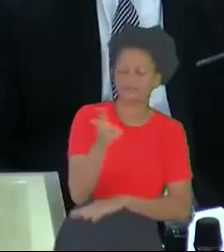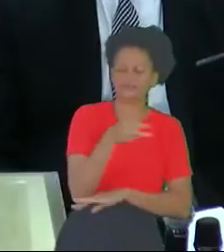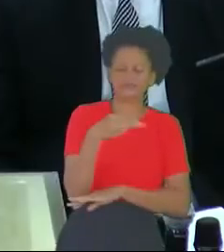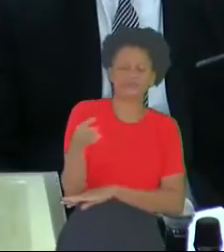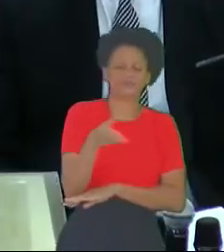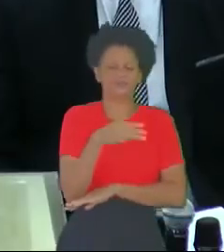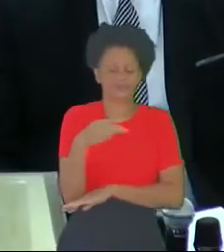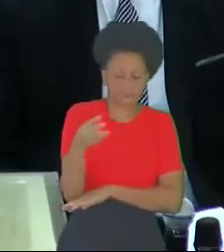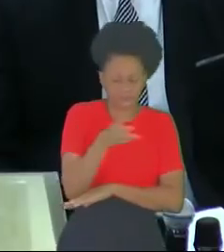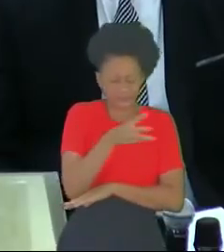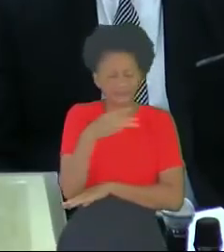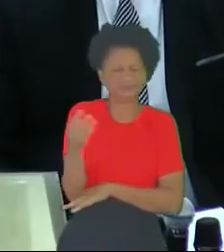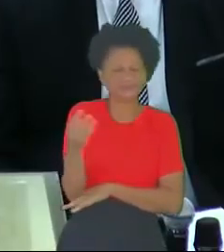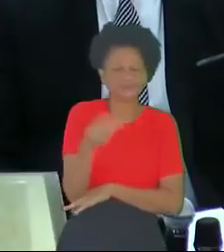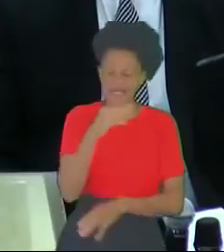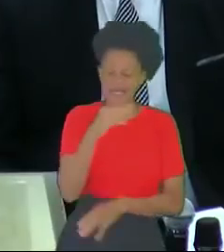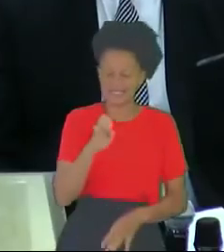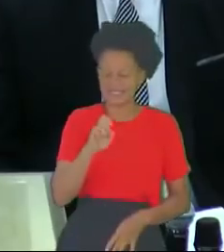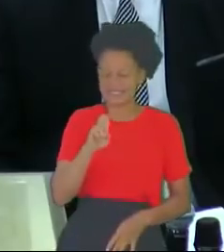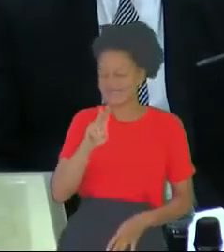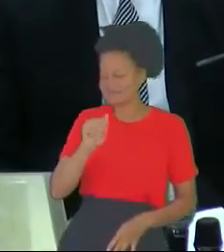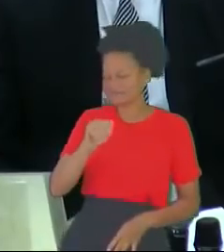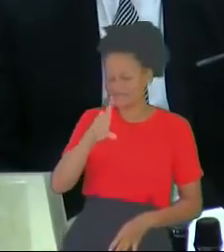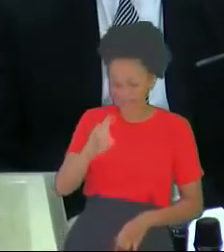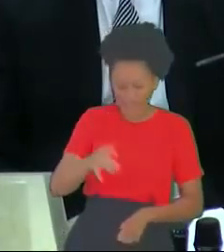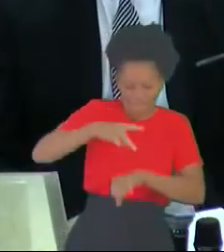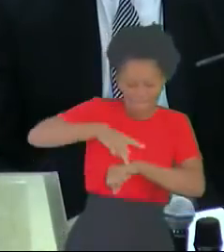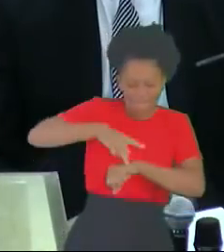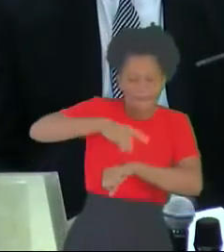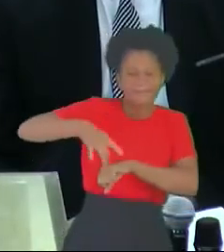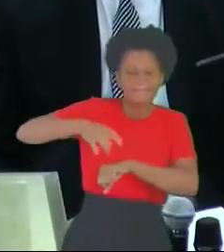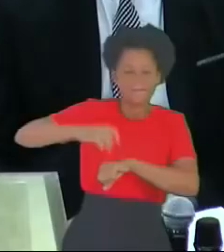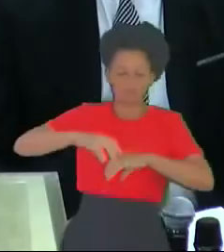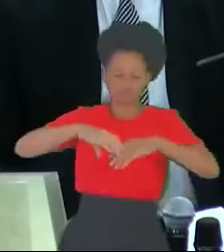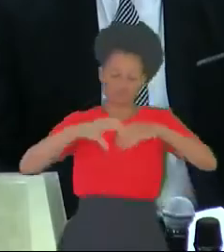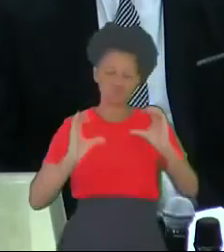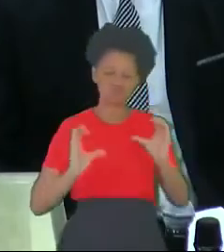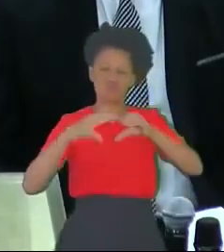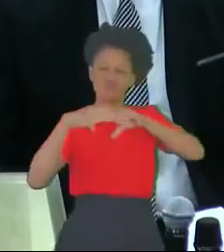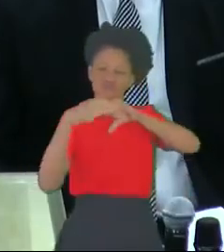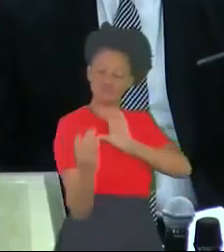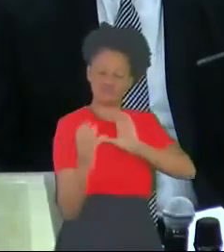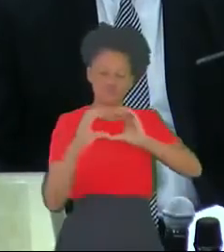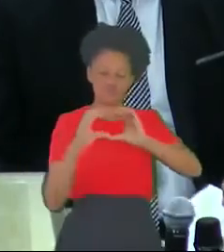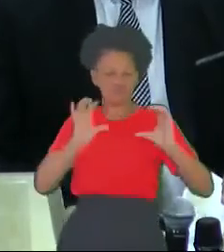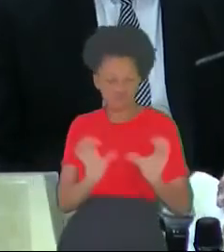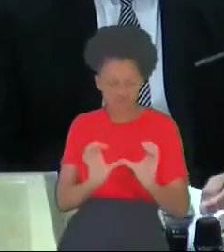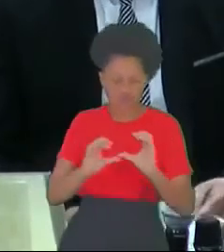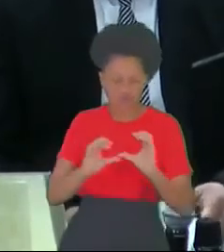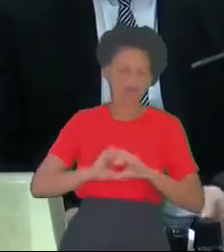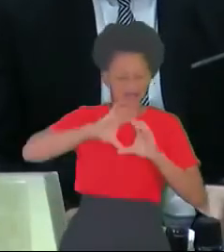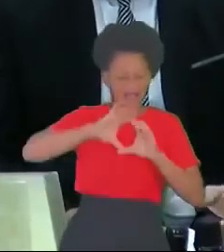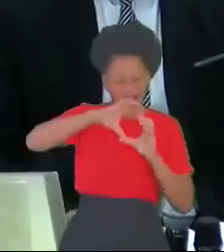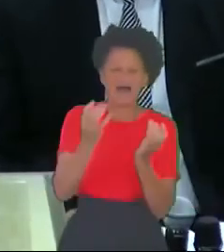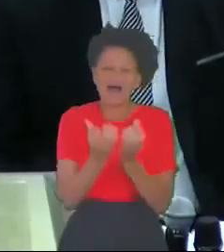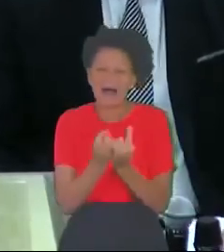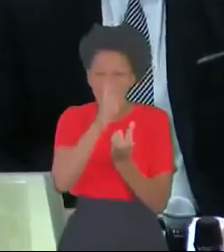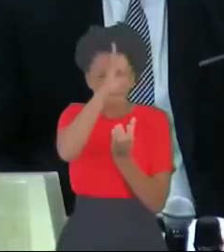nasceu cevada, nasceu melancia, nasceu abóbora, nasceu, aleluia, melão, os pés de as